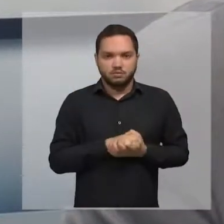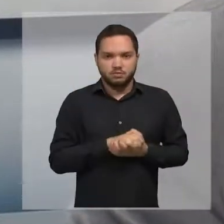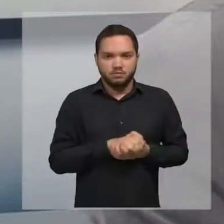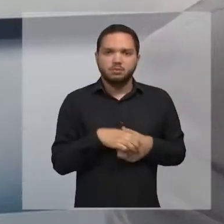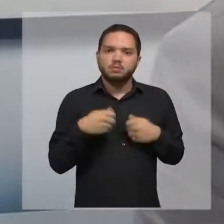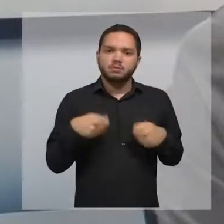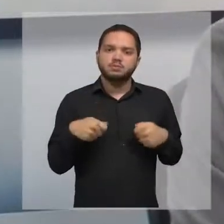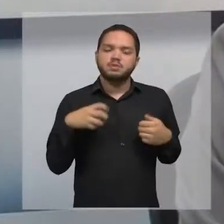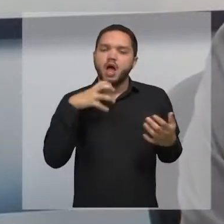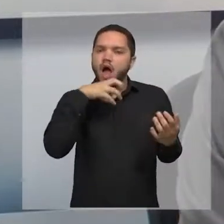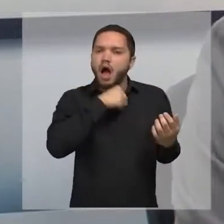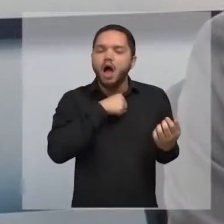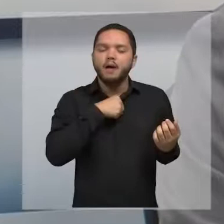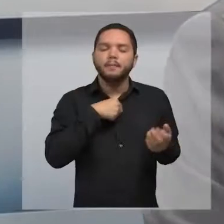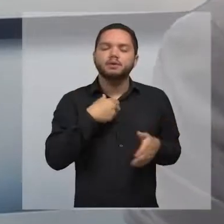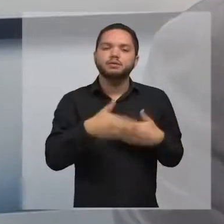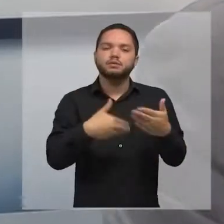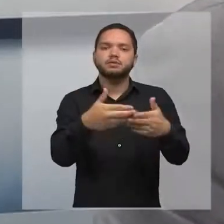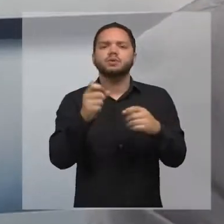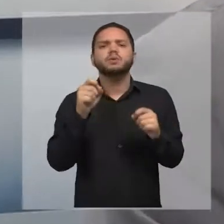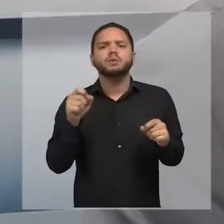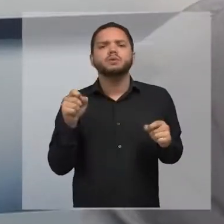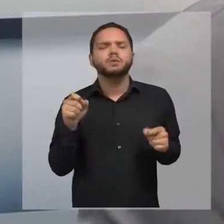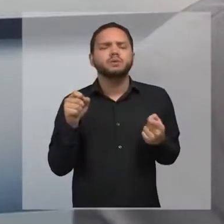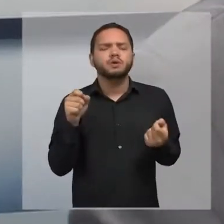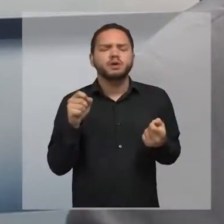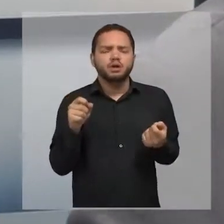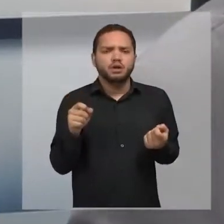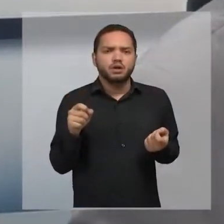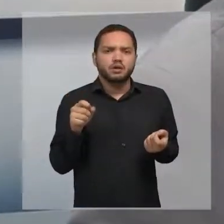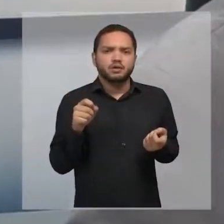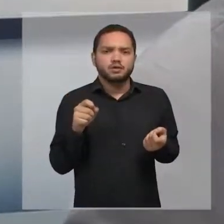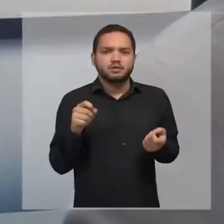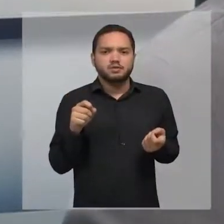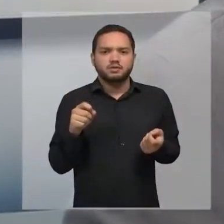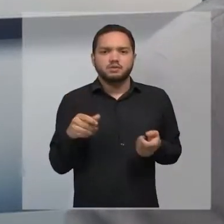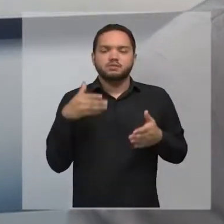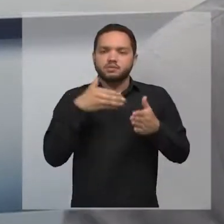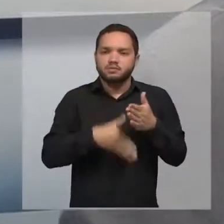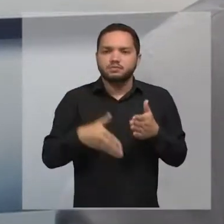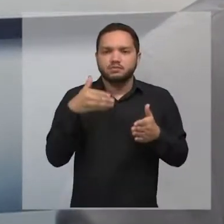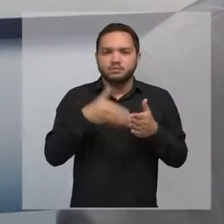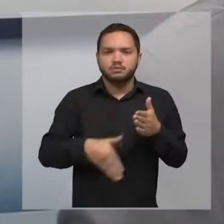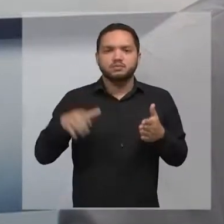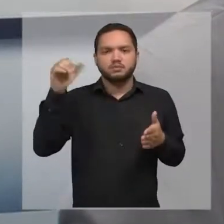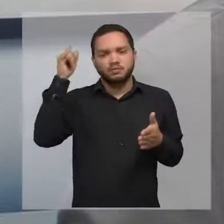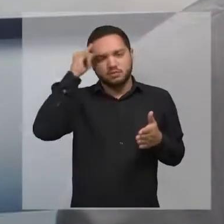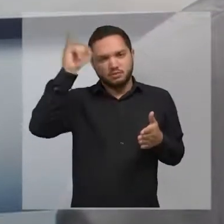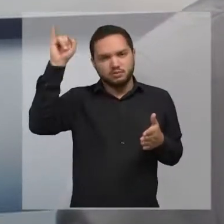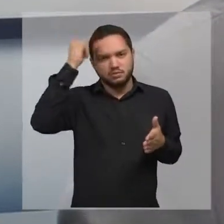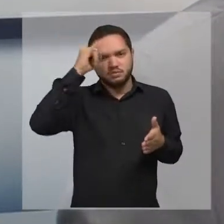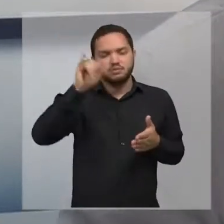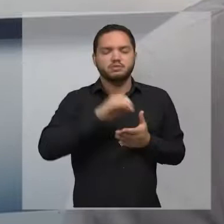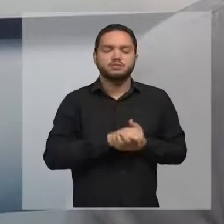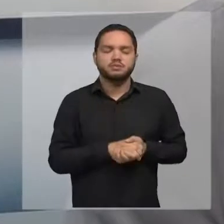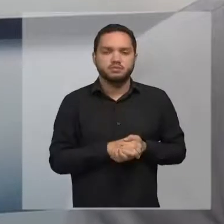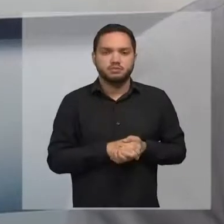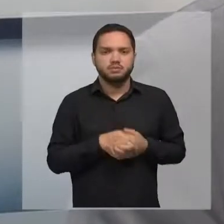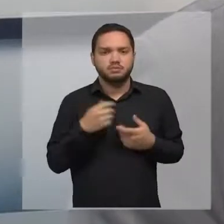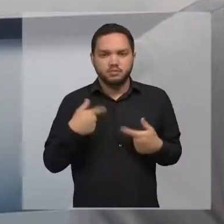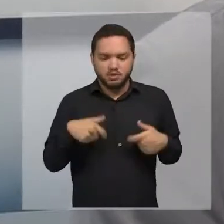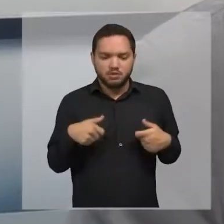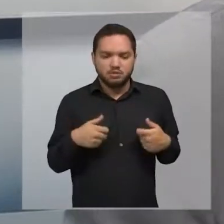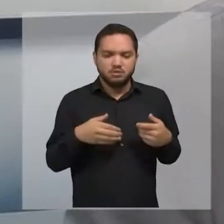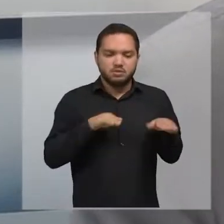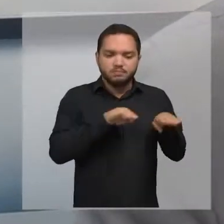gente precisa ter fluidez nos nossos trâmites. O que é a fluidez que a gente diz? É que ela não tenha entraves nos nossos trâmites. A